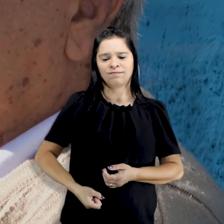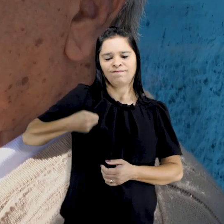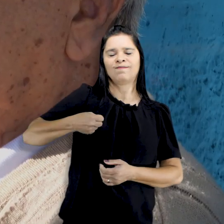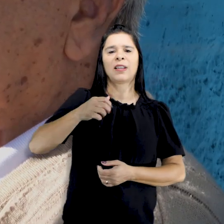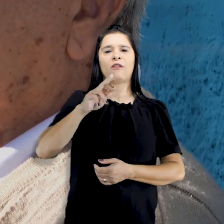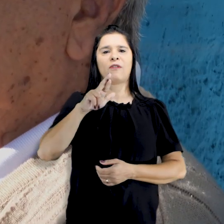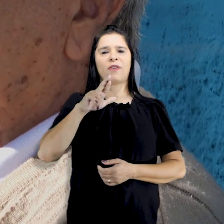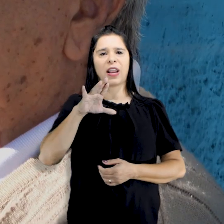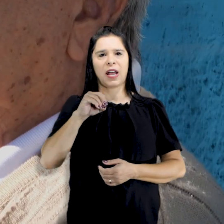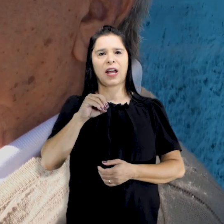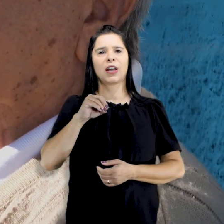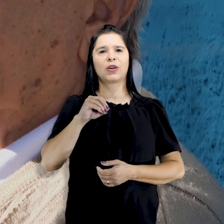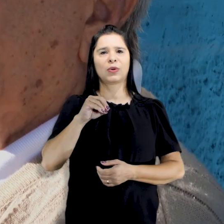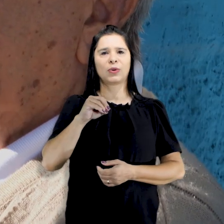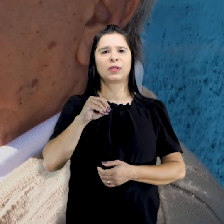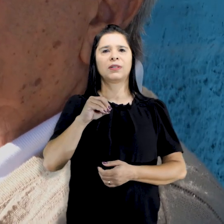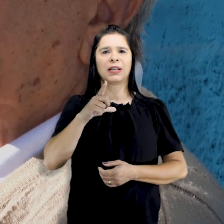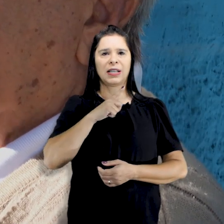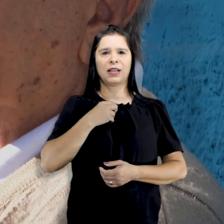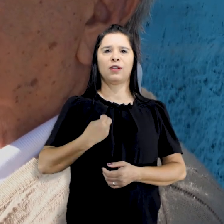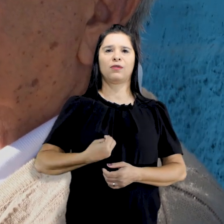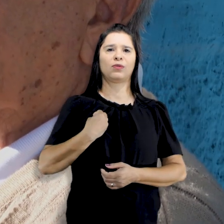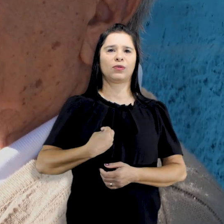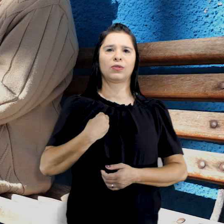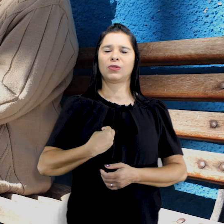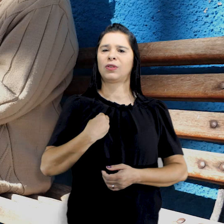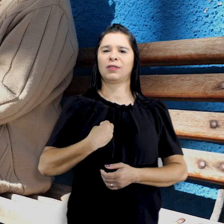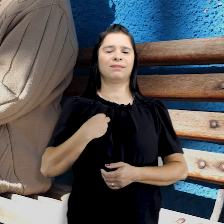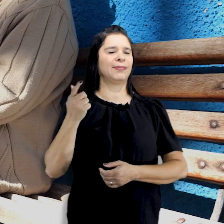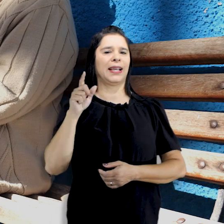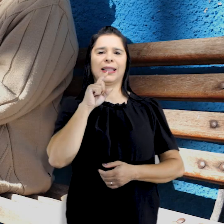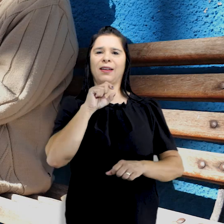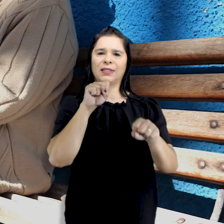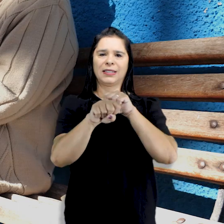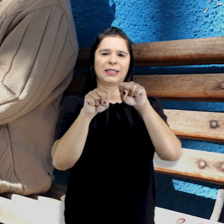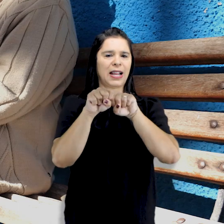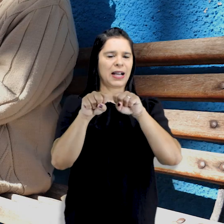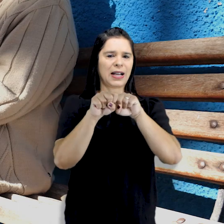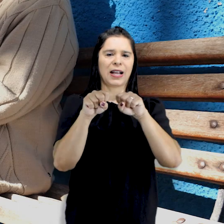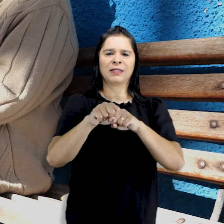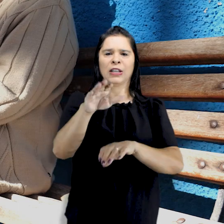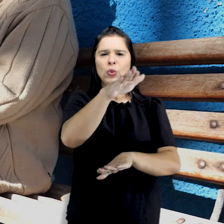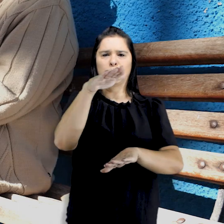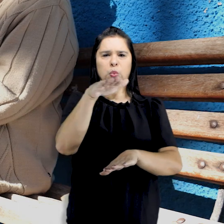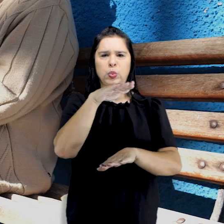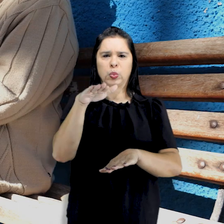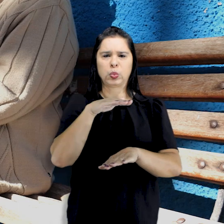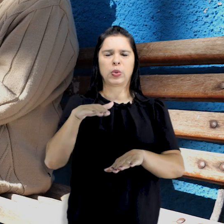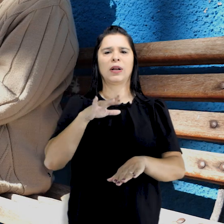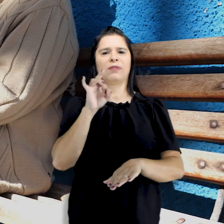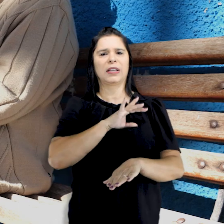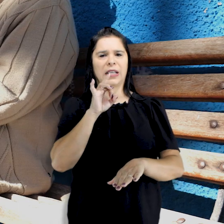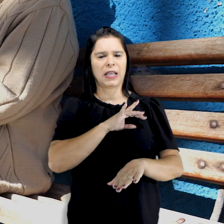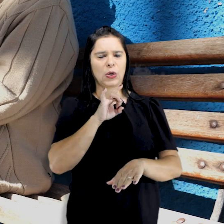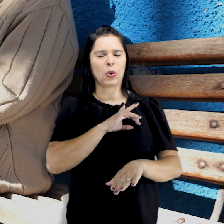dinâmicos da carretinha ia funcionar, e não estava funcionando. Ela disparou comigo, eu fiquei com medo de uma travessia